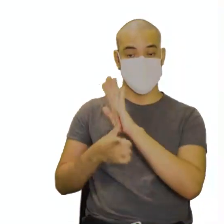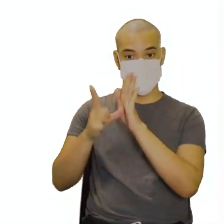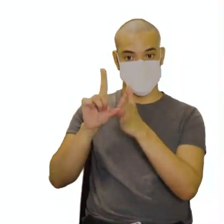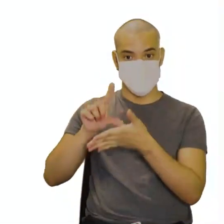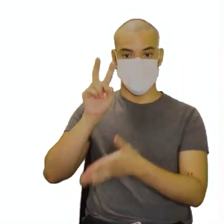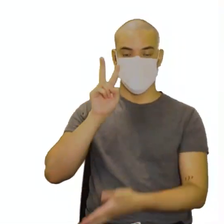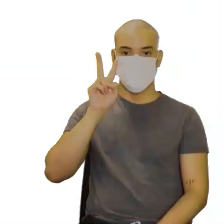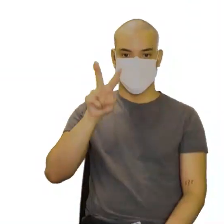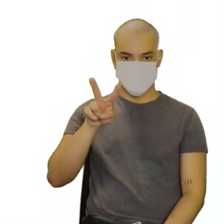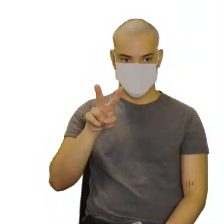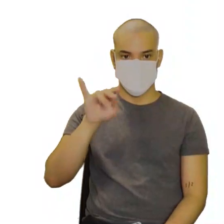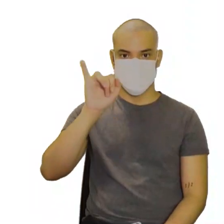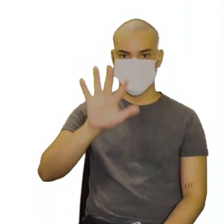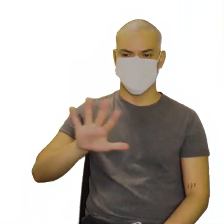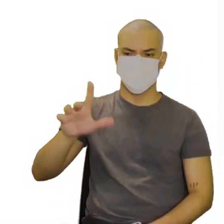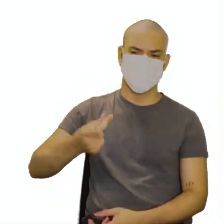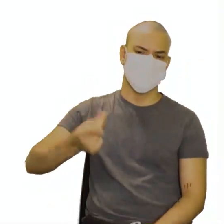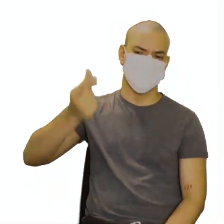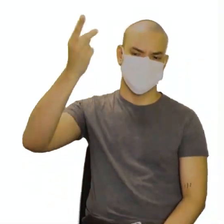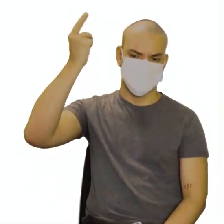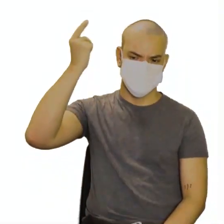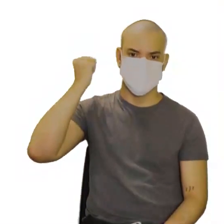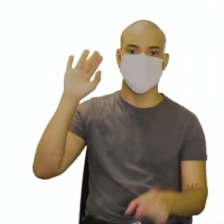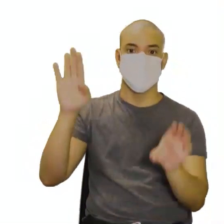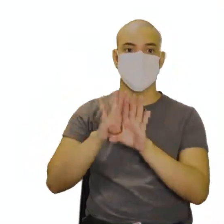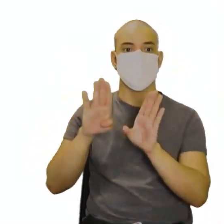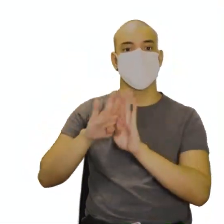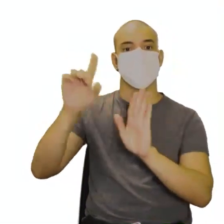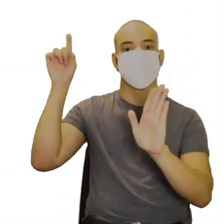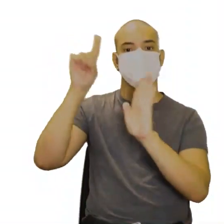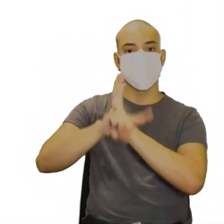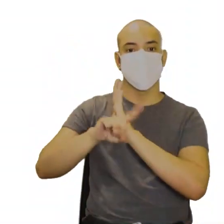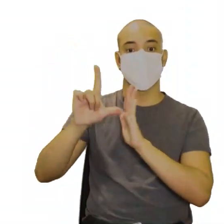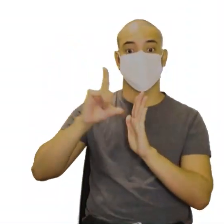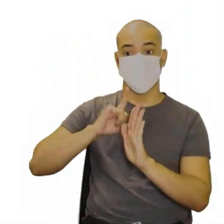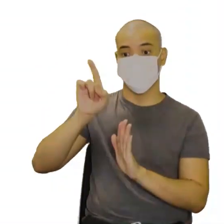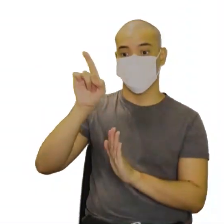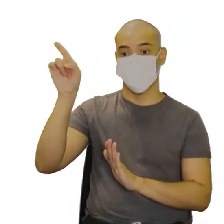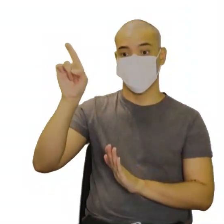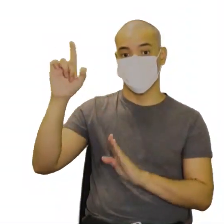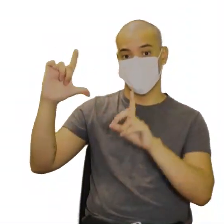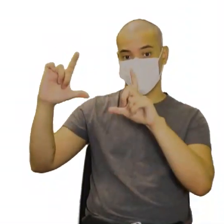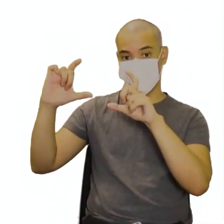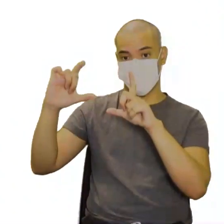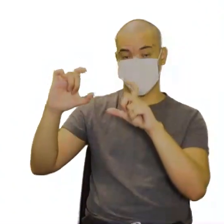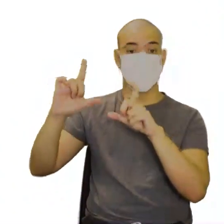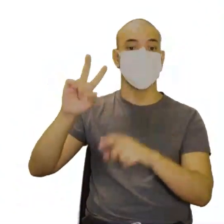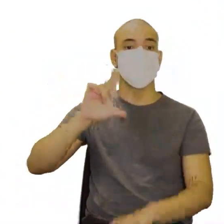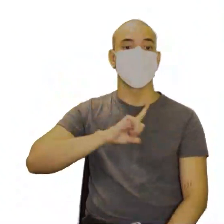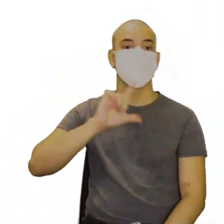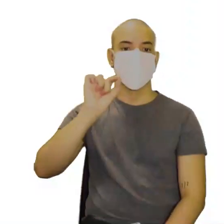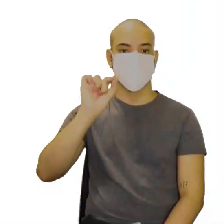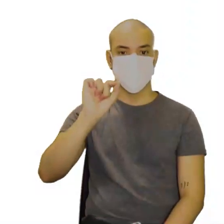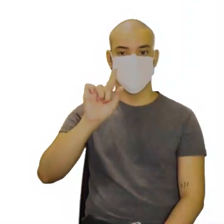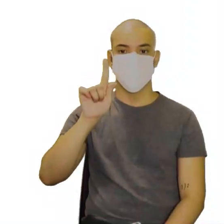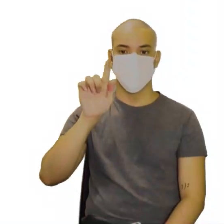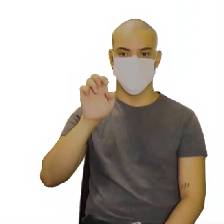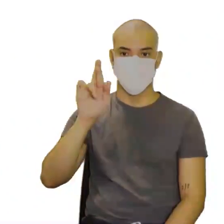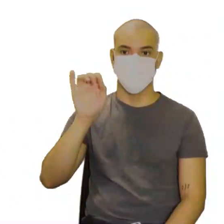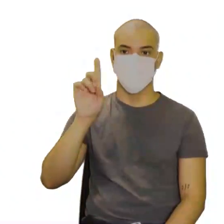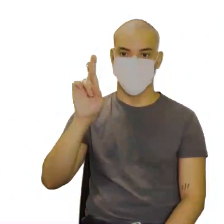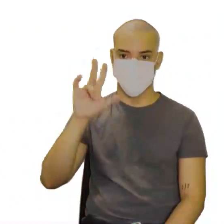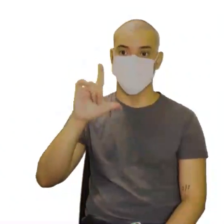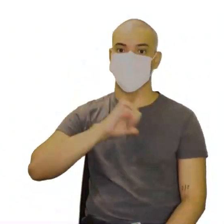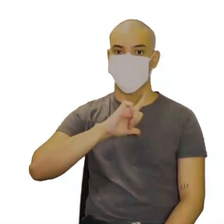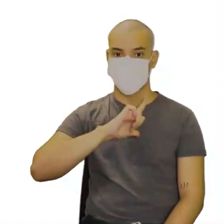pela figura e também pelo enunciado que o nosso gerador tem uma força